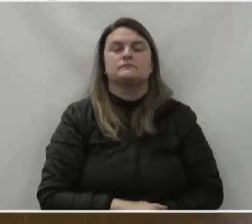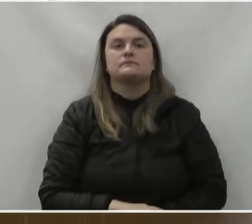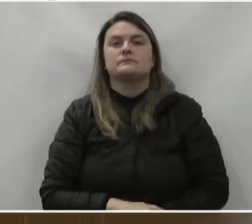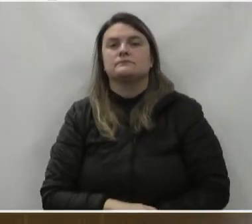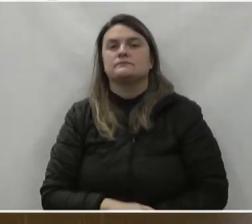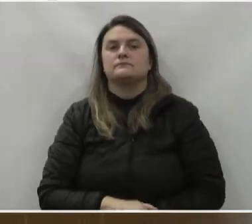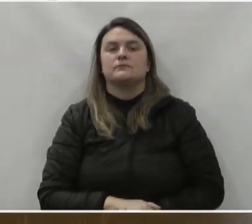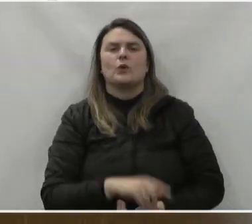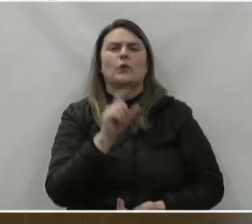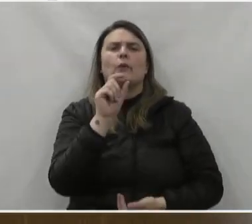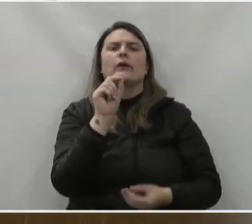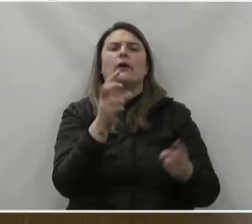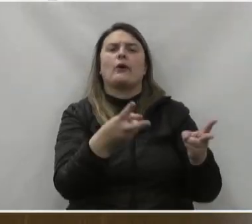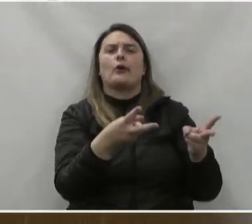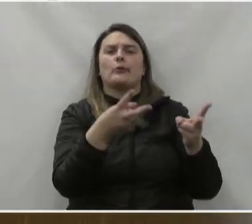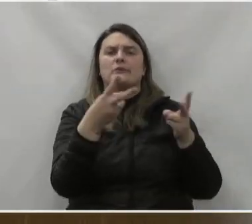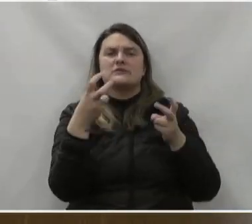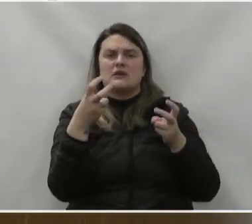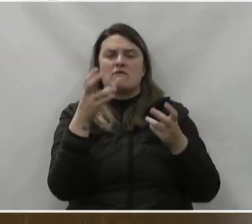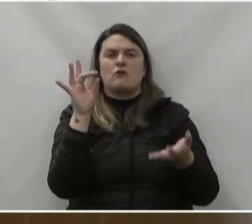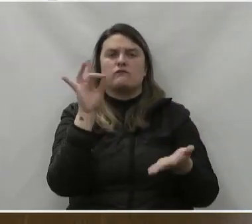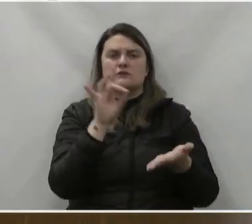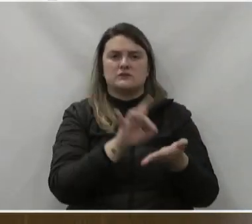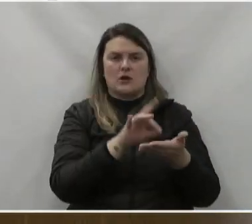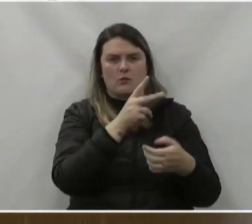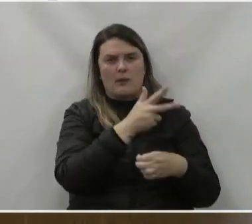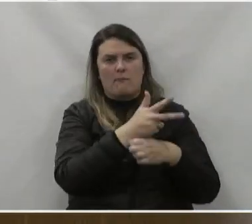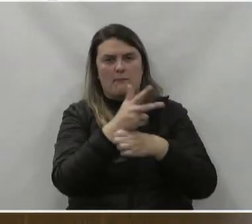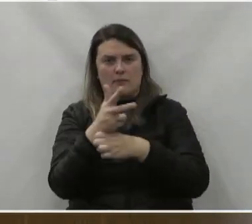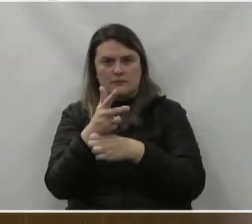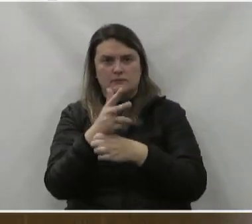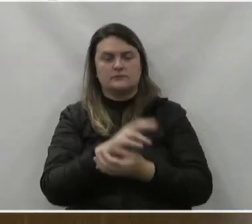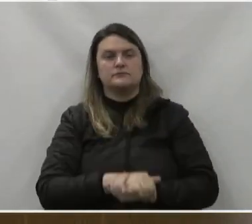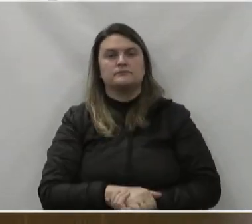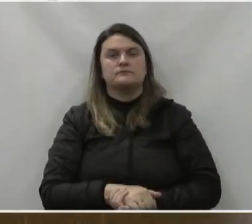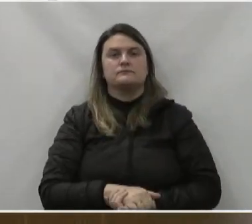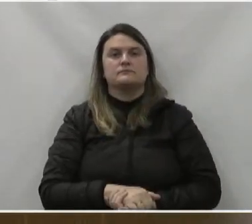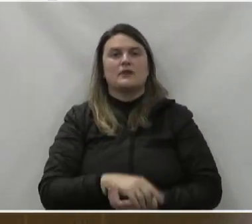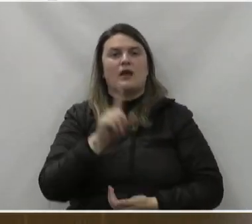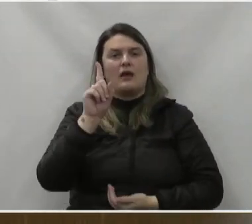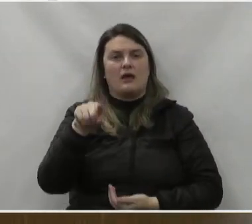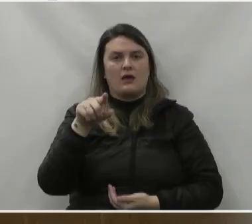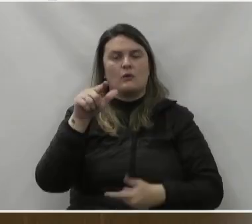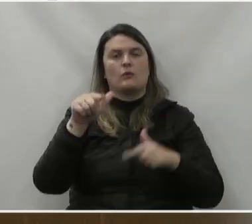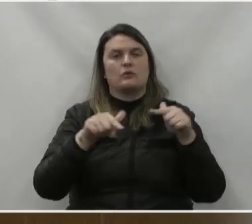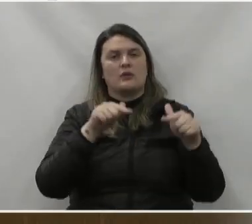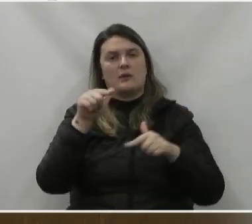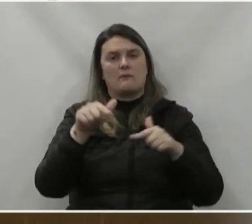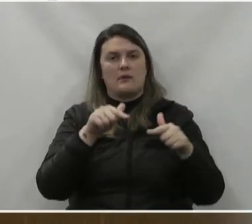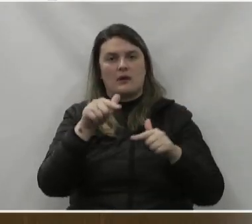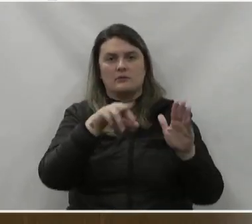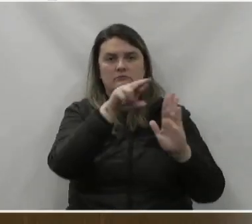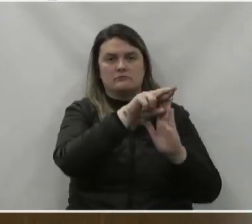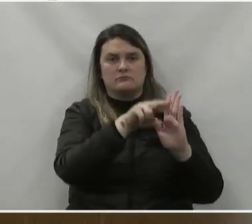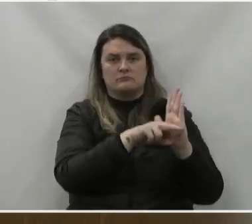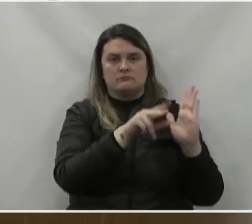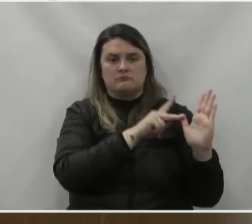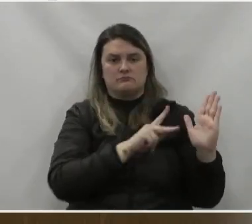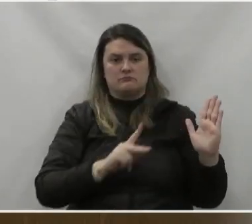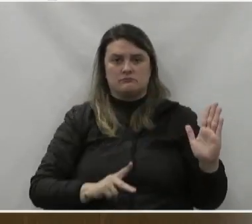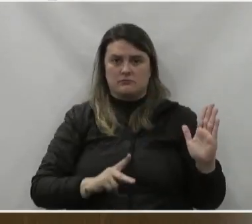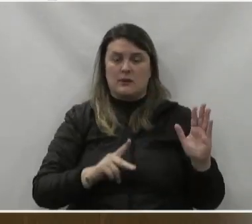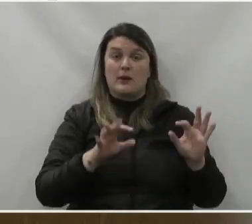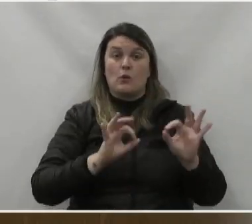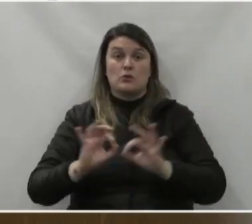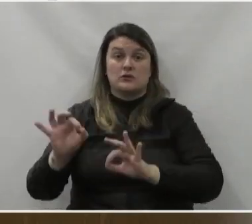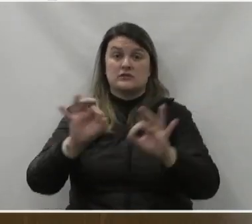O que se observa nos registros oficiais e nas imagens da sessão é a atuação regular da presidência para manter a ordem do